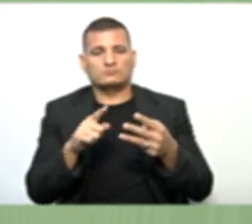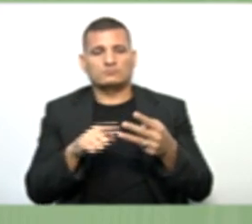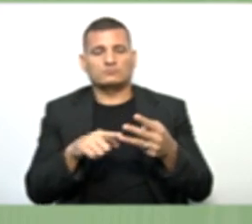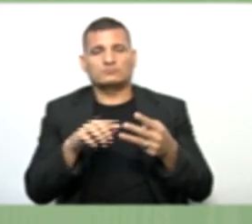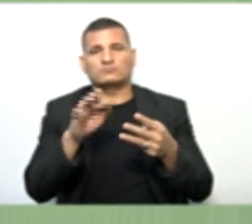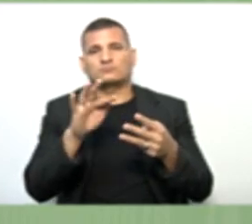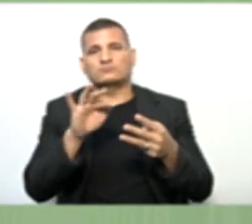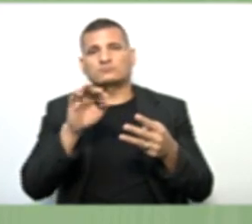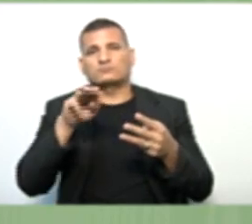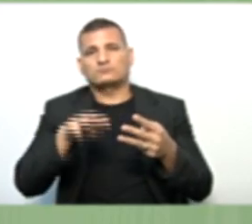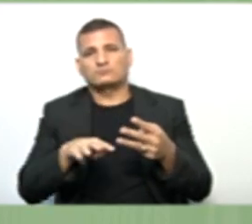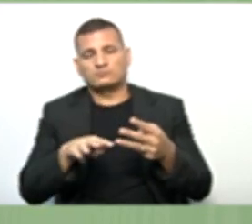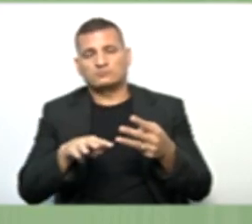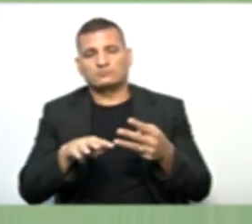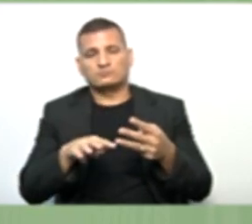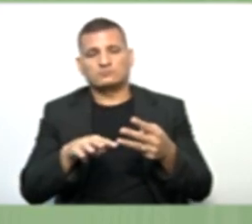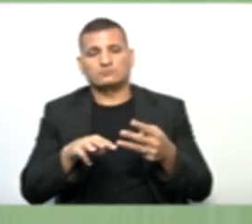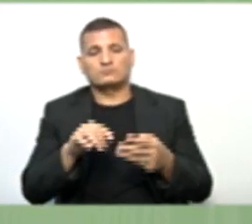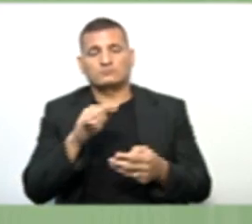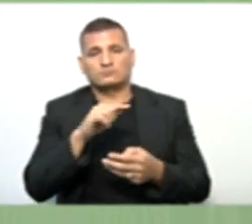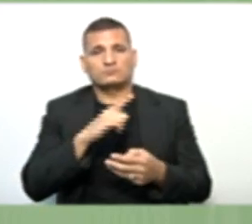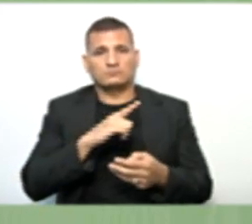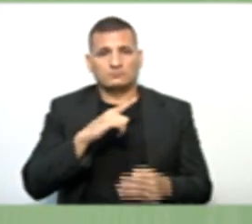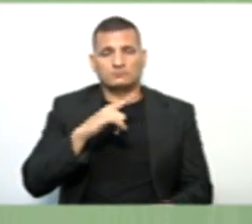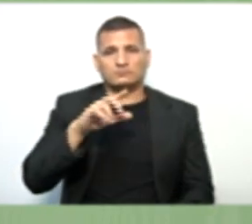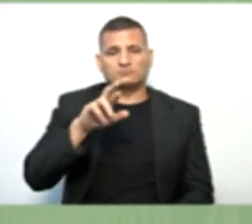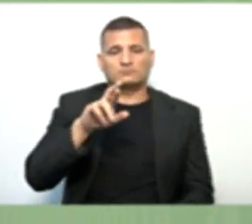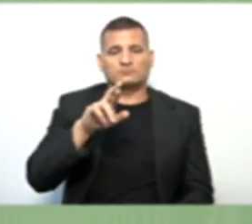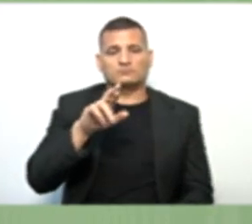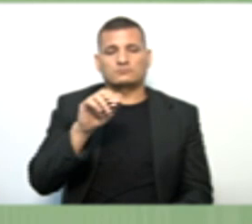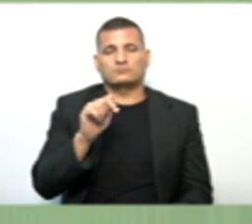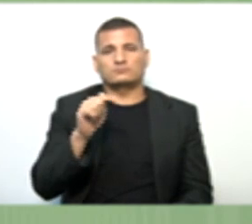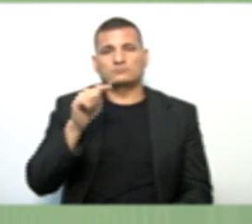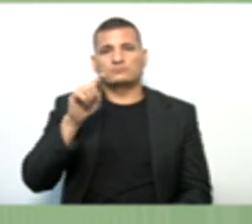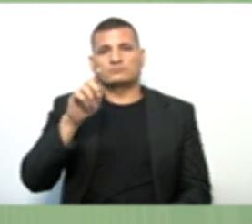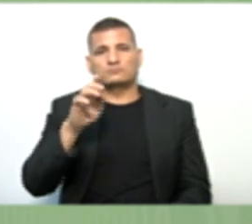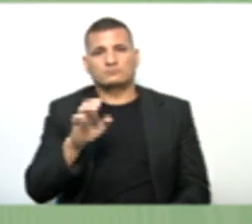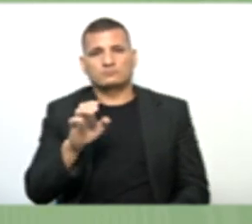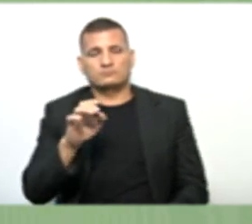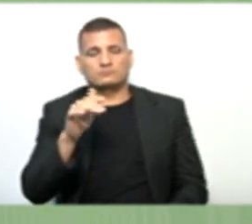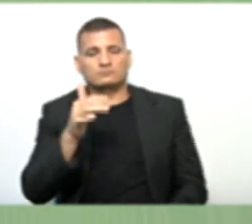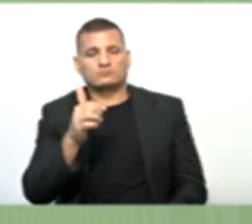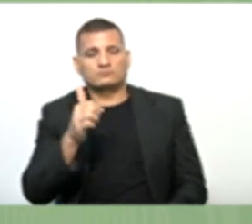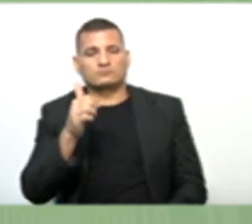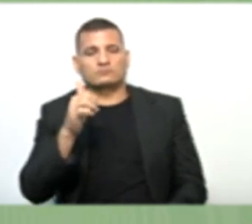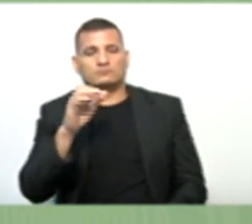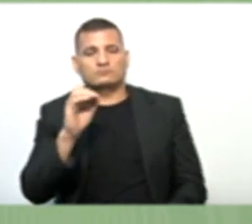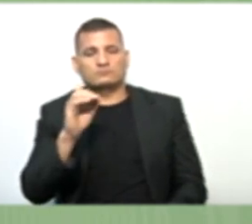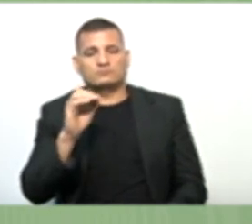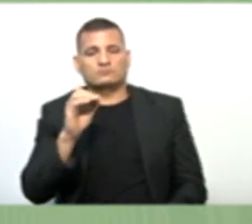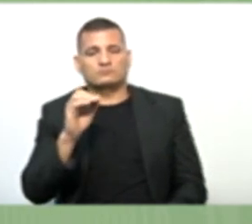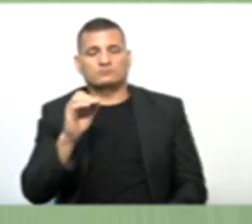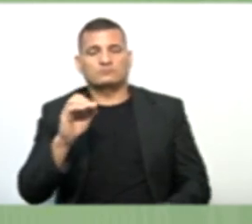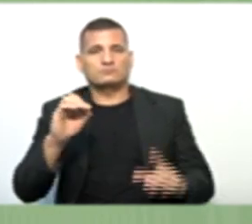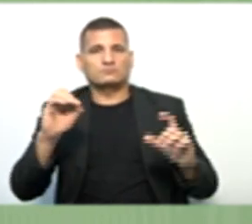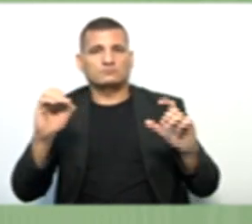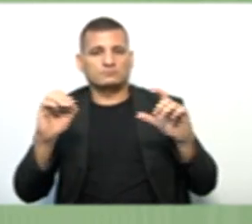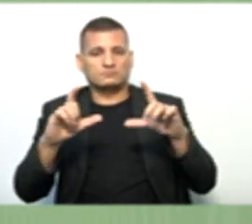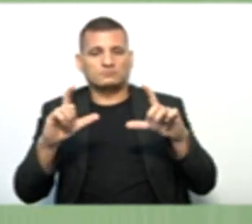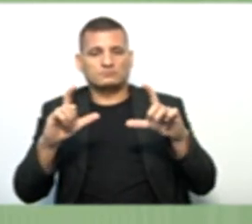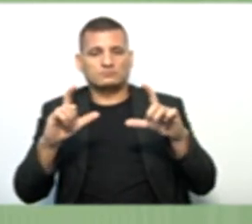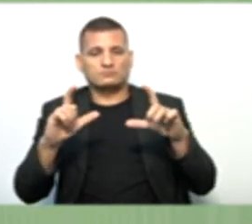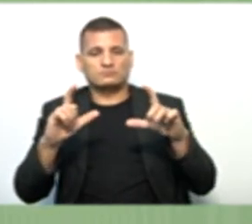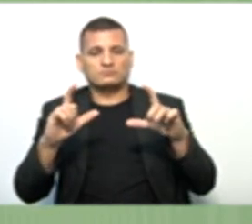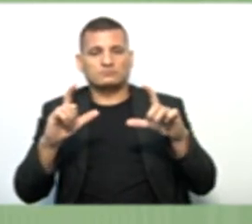Então, aqui eu tenho um exemplo, ó, range de 10. Então, quando, entre parênteses, né, depois da palavra